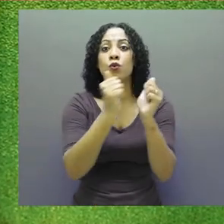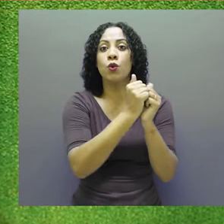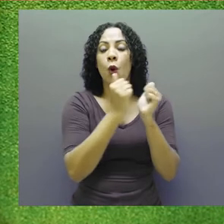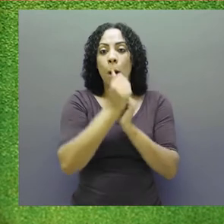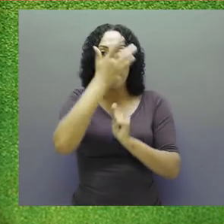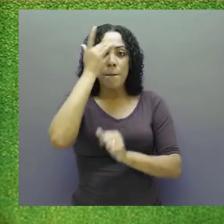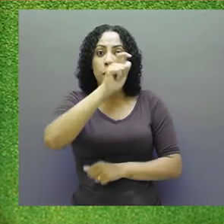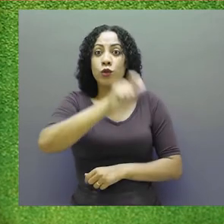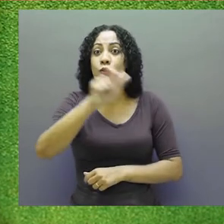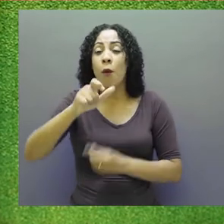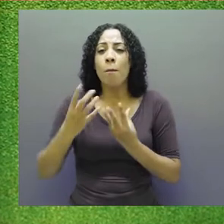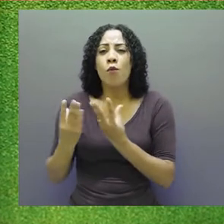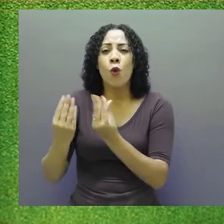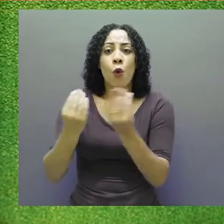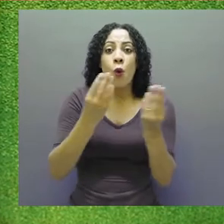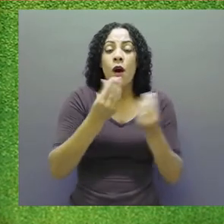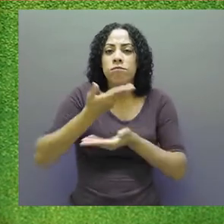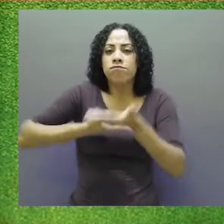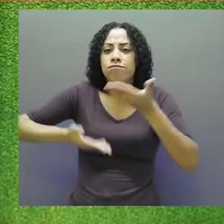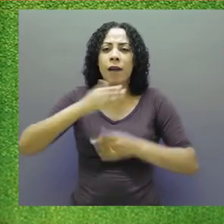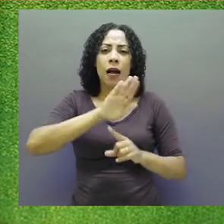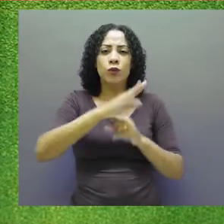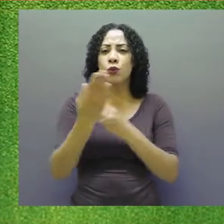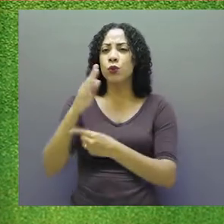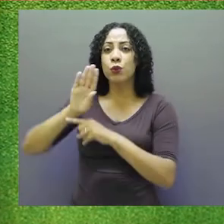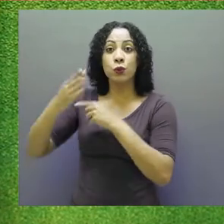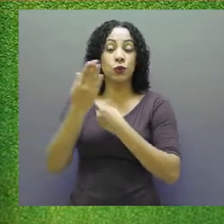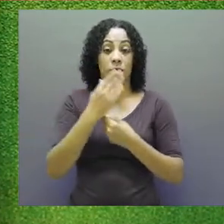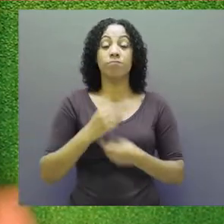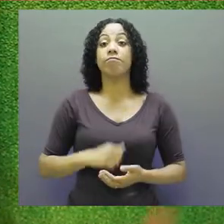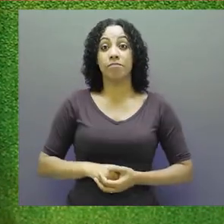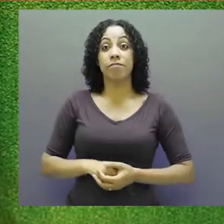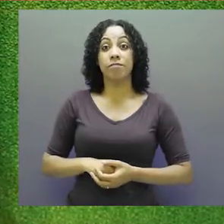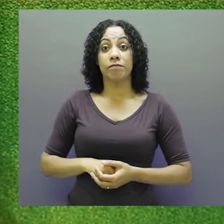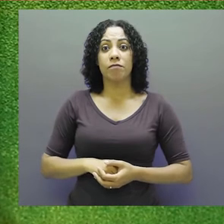Eu estou dizendo com um montão de gente, com a ajuda de um montão de trabalhadores.